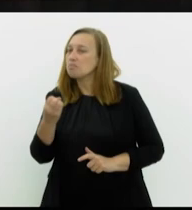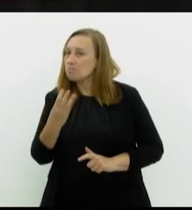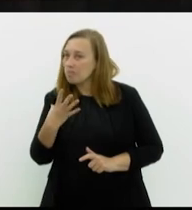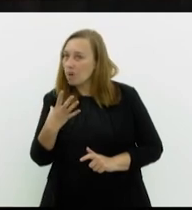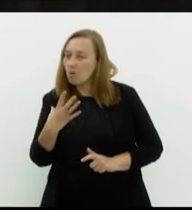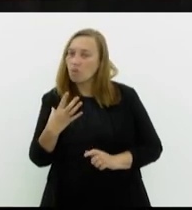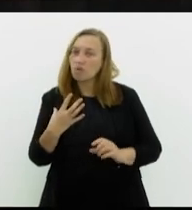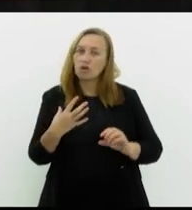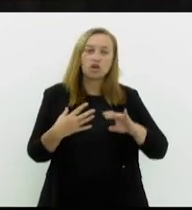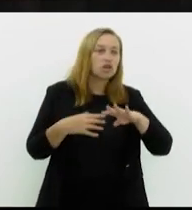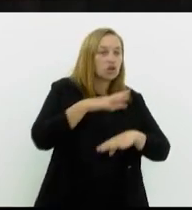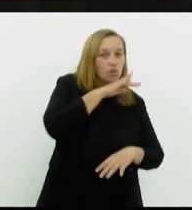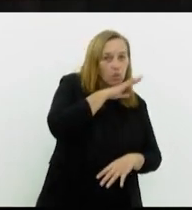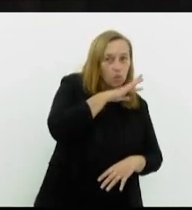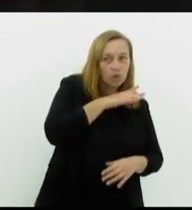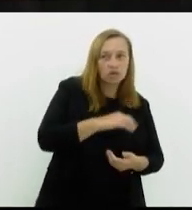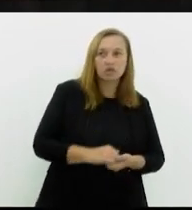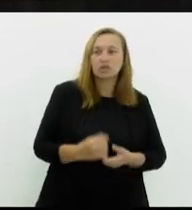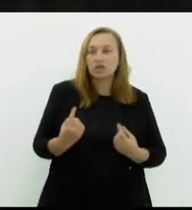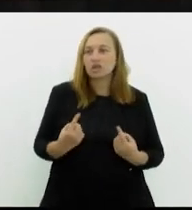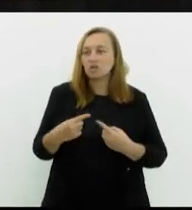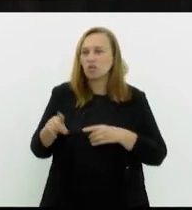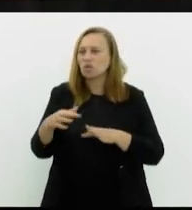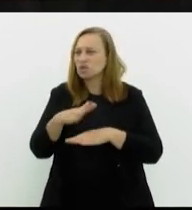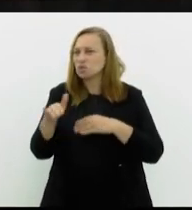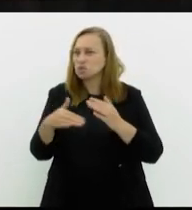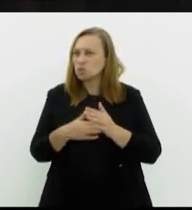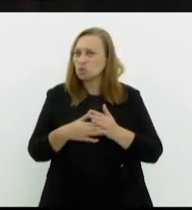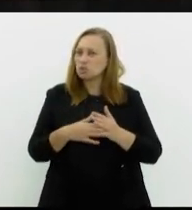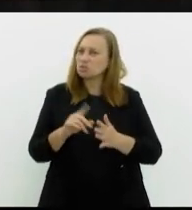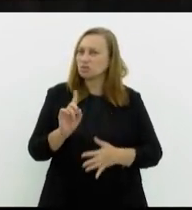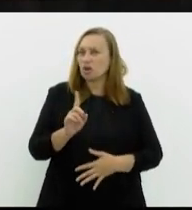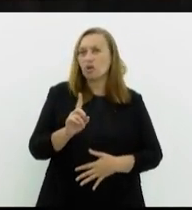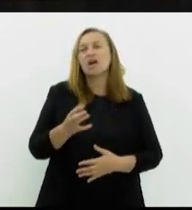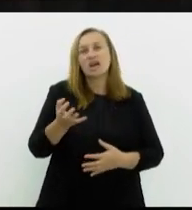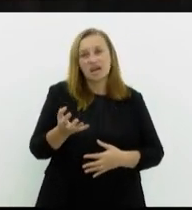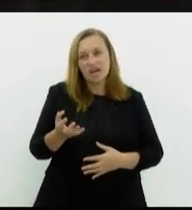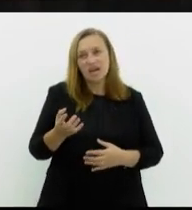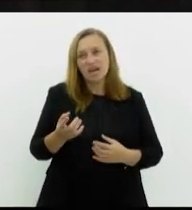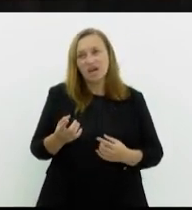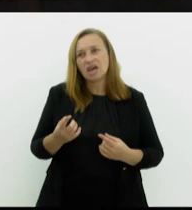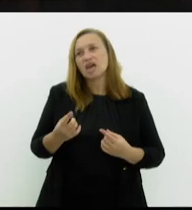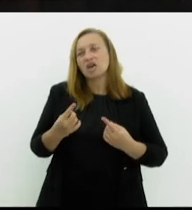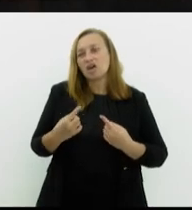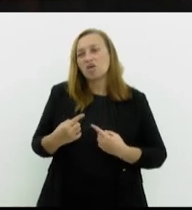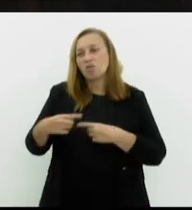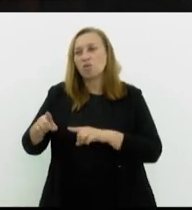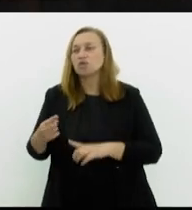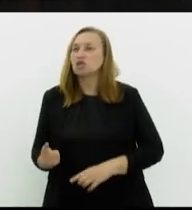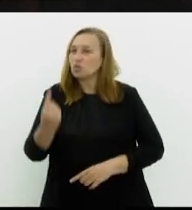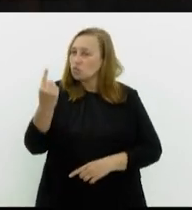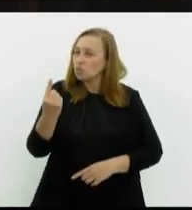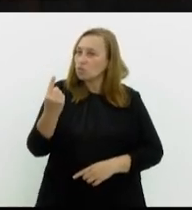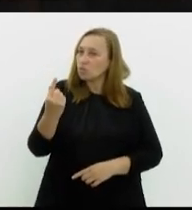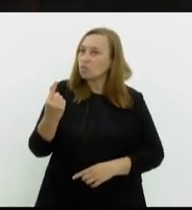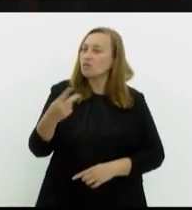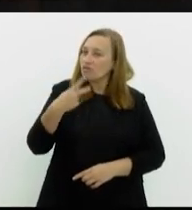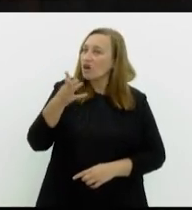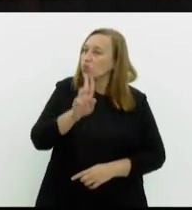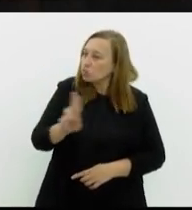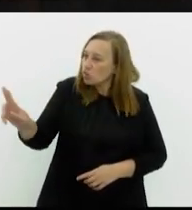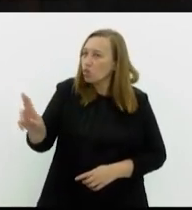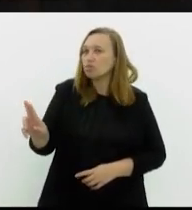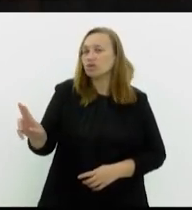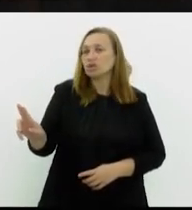para atacar um, atacar todos. Quer atacar um, nomina. Quando eu quero falar de alguém